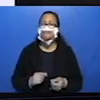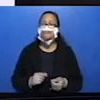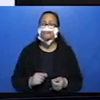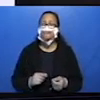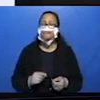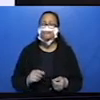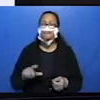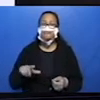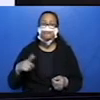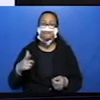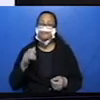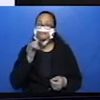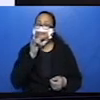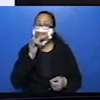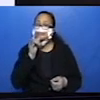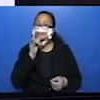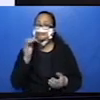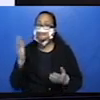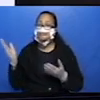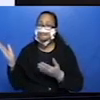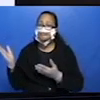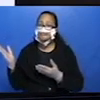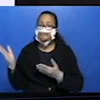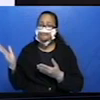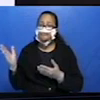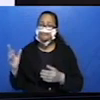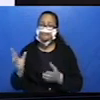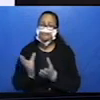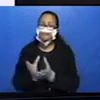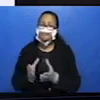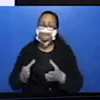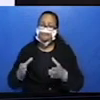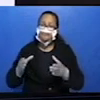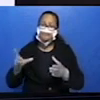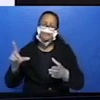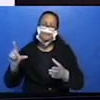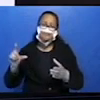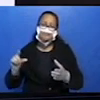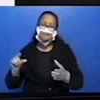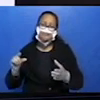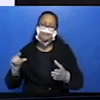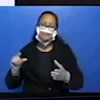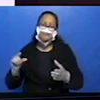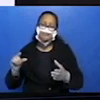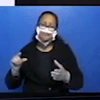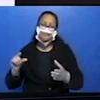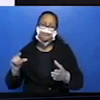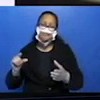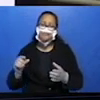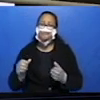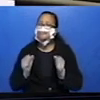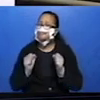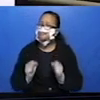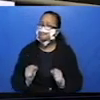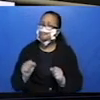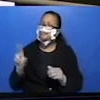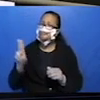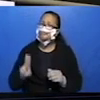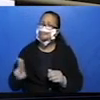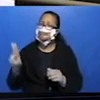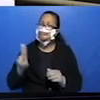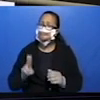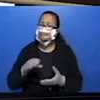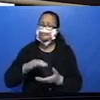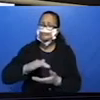Outro exemplo, olha aqui, pequenos vasos, jardineiras, garrafas PETs podem ser utilizadas